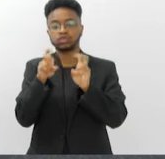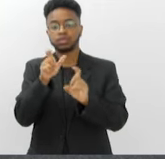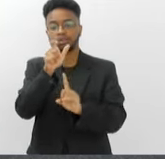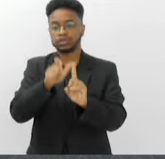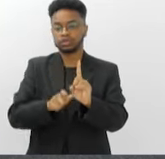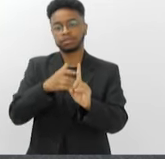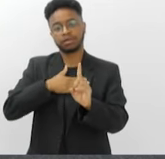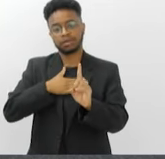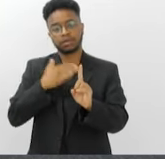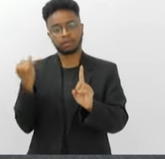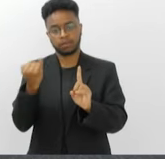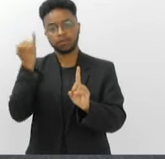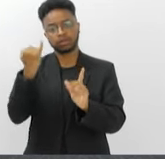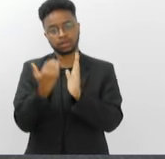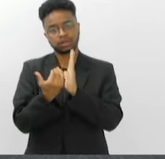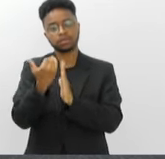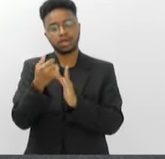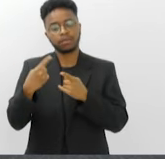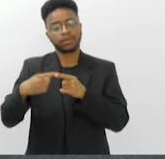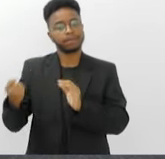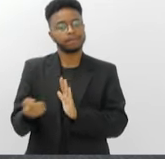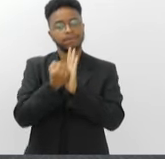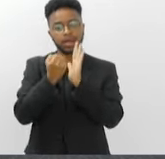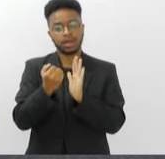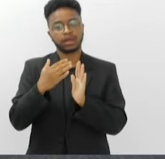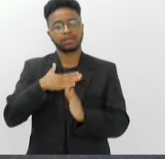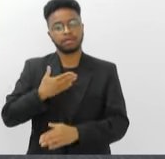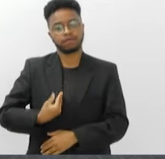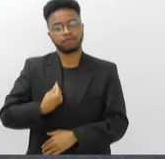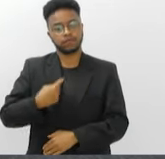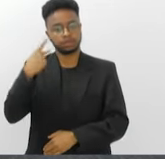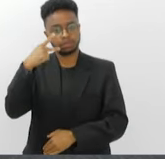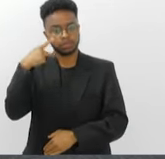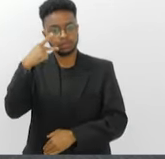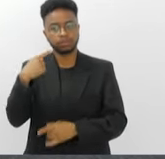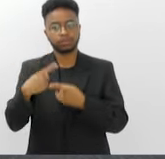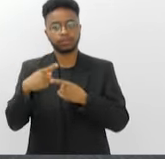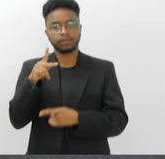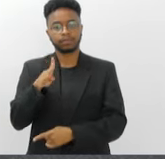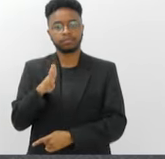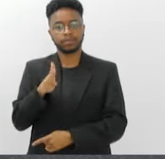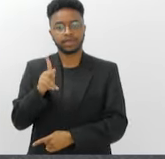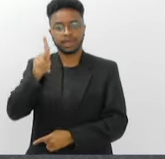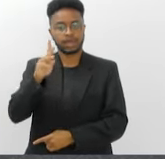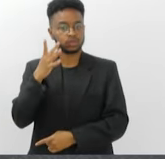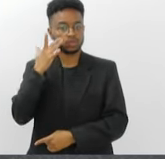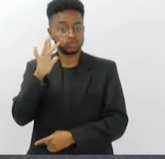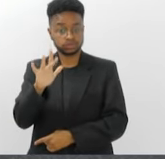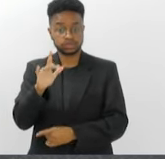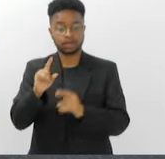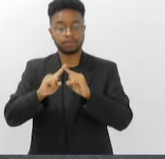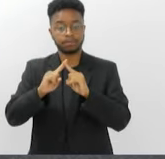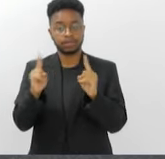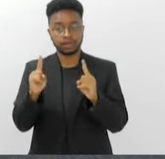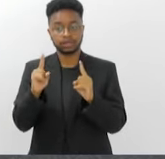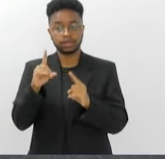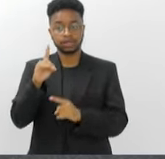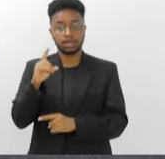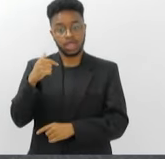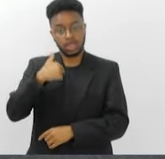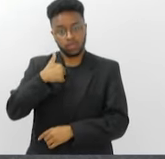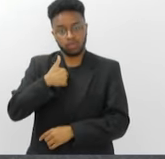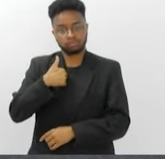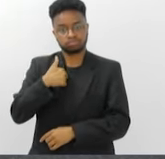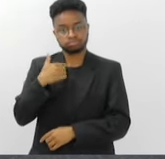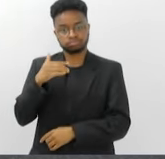mim, é muito caro, né? Foi um marco político na minha vida, embora o BK não saiba, mas a Dani Monteiro, a deputada